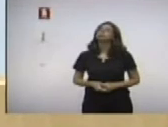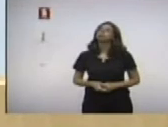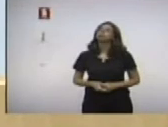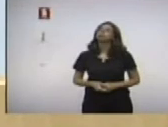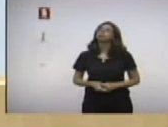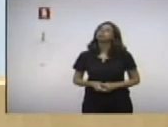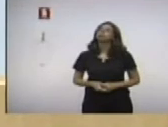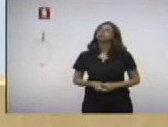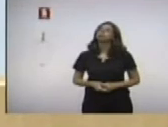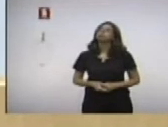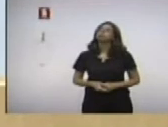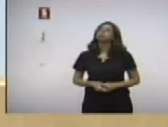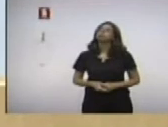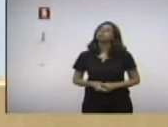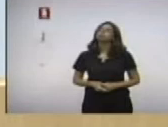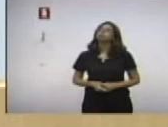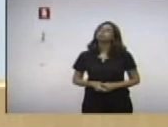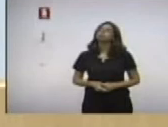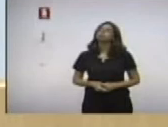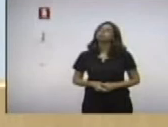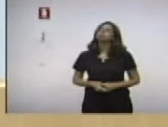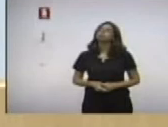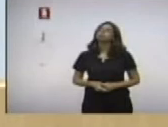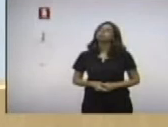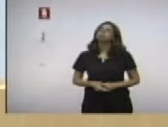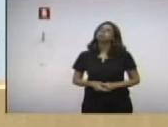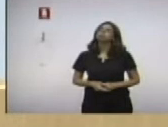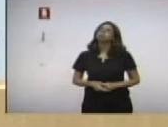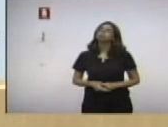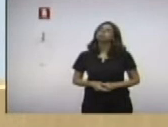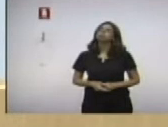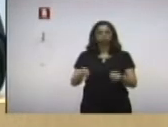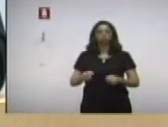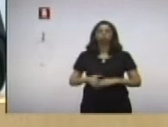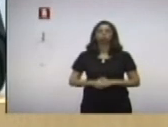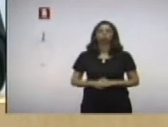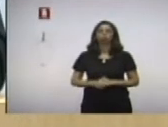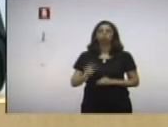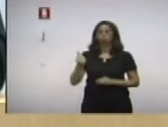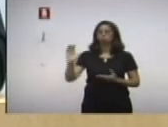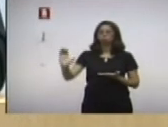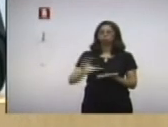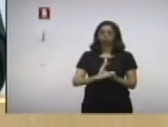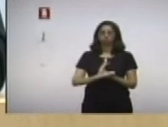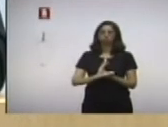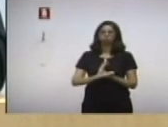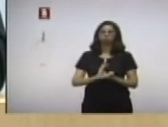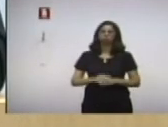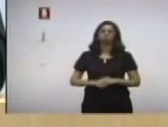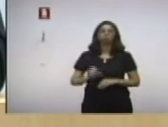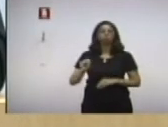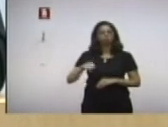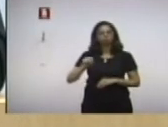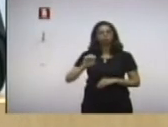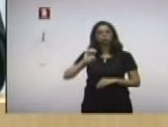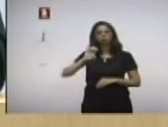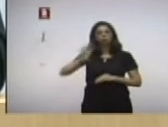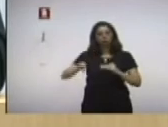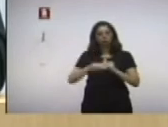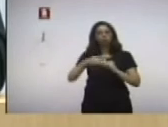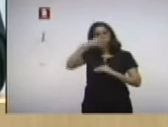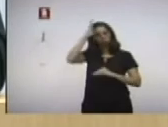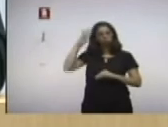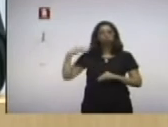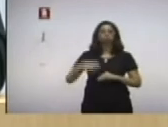emenda da vereadora Ângela Duarte então por isso tenho que ir favorável ao orçamento consequentemente favorável as